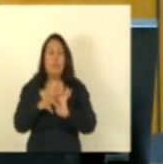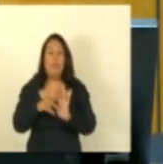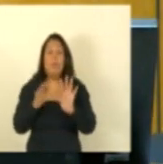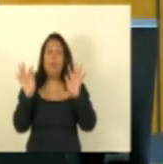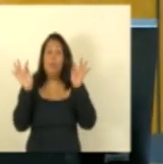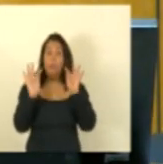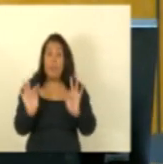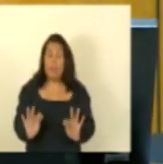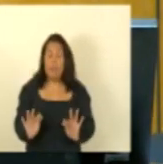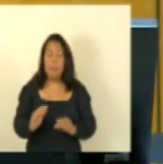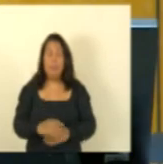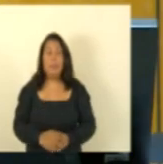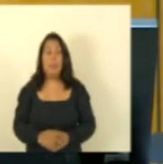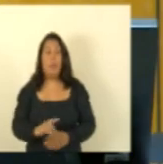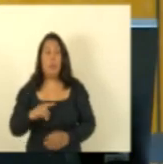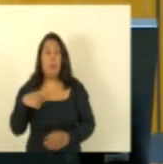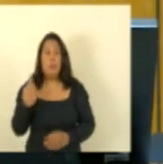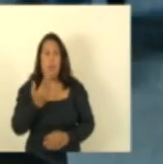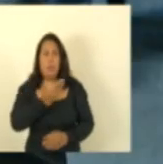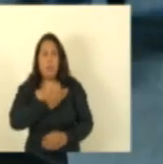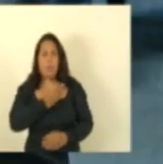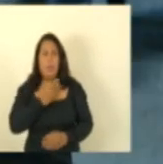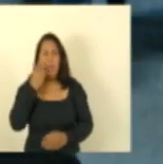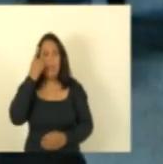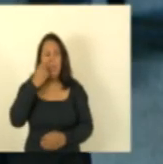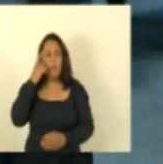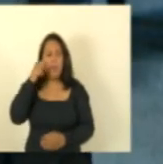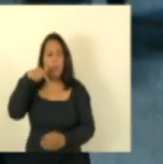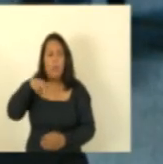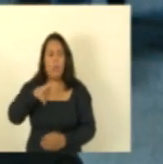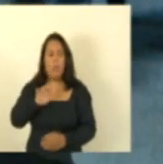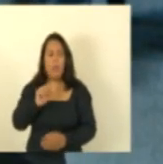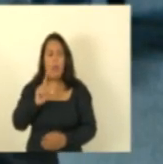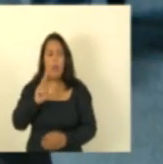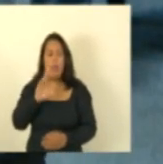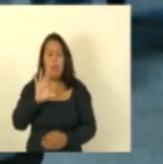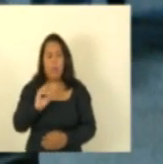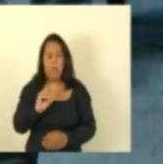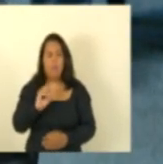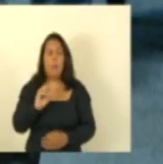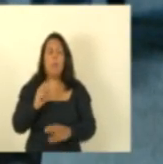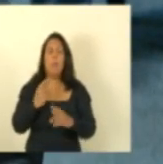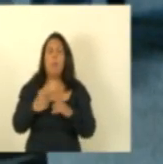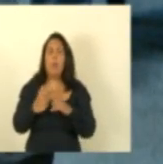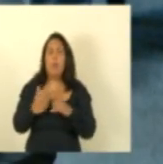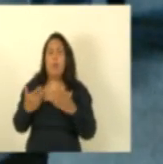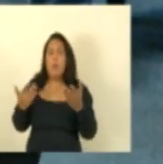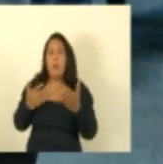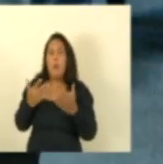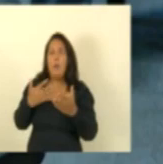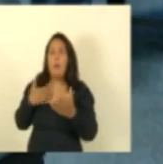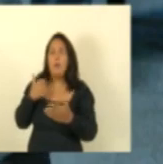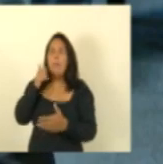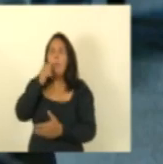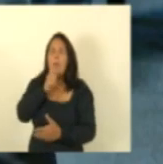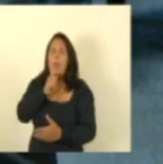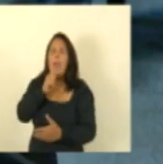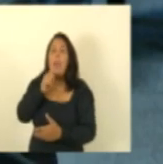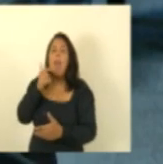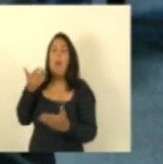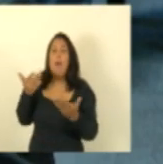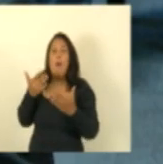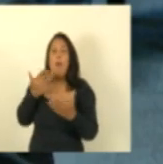feliz. Nosso colega de plenário, deputado Pablo Muribeca, não se encontra aqui hoje, porque a esposa dele está em trabalho de parto nesse